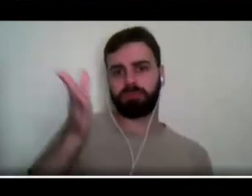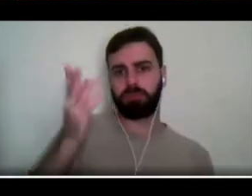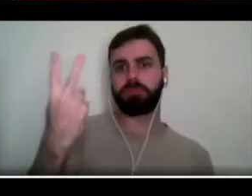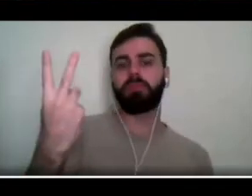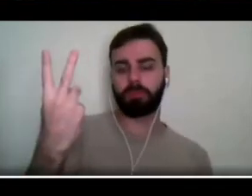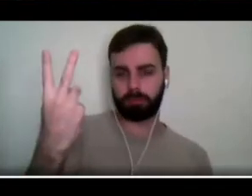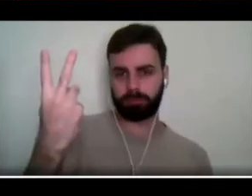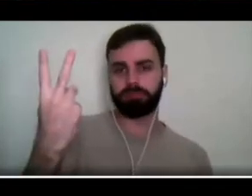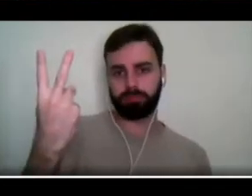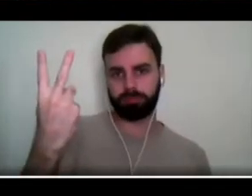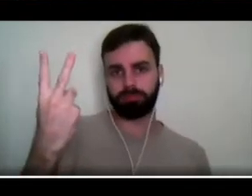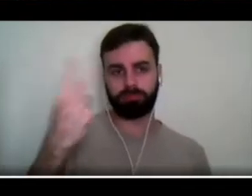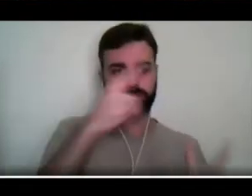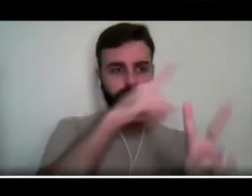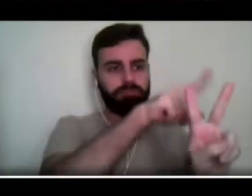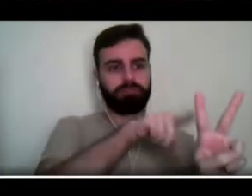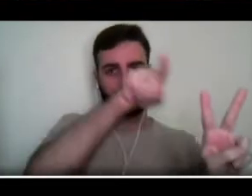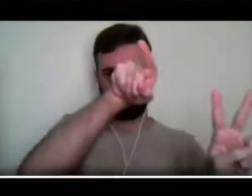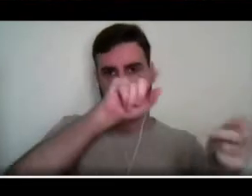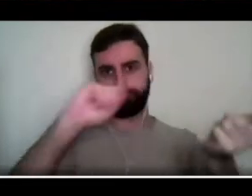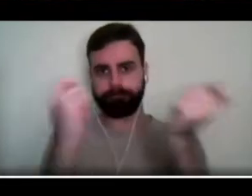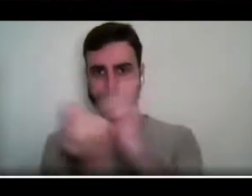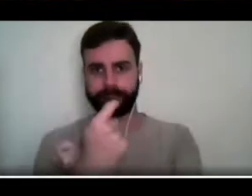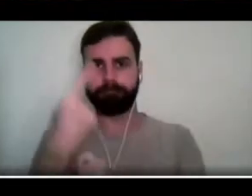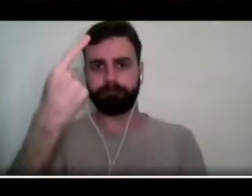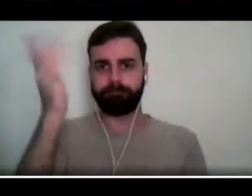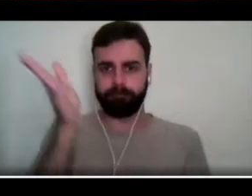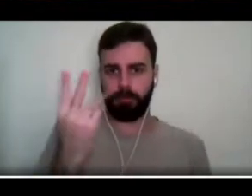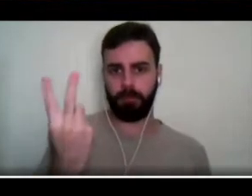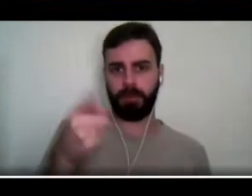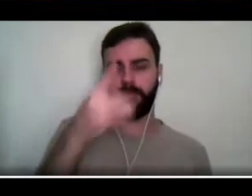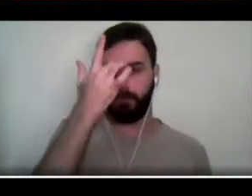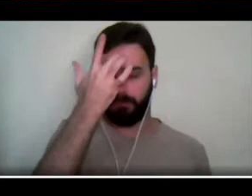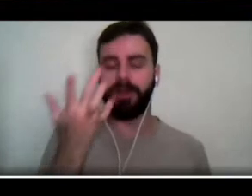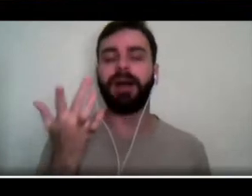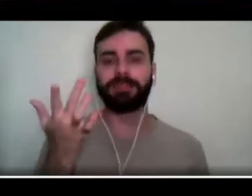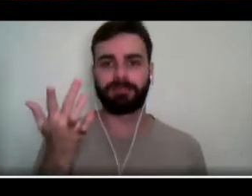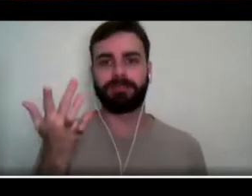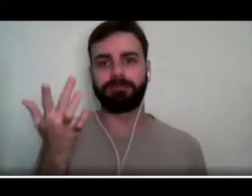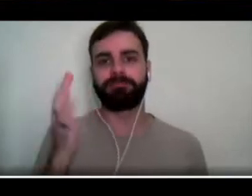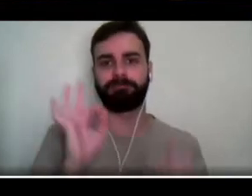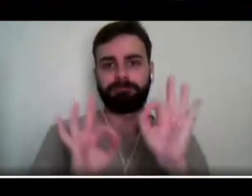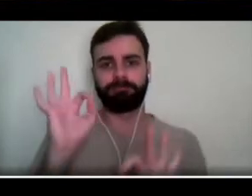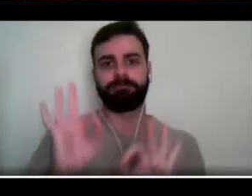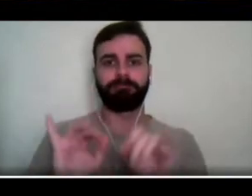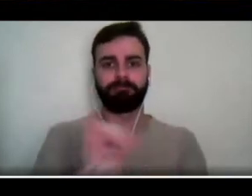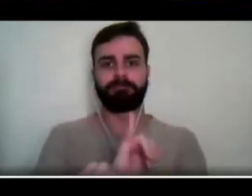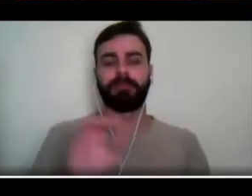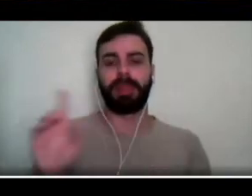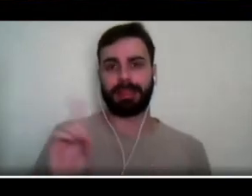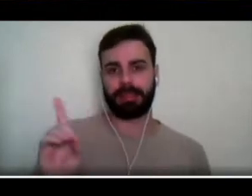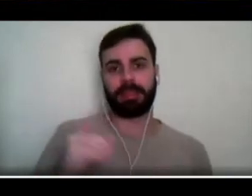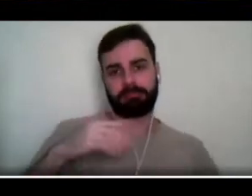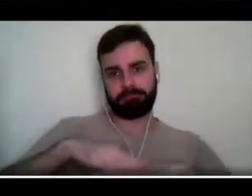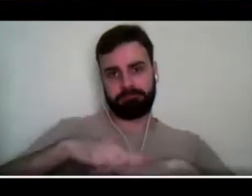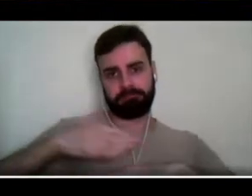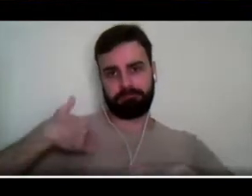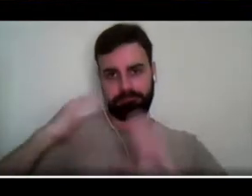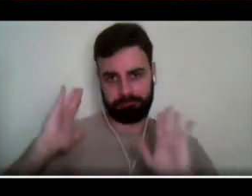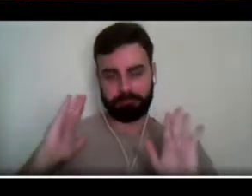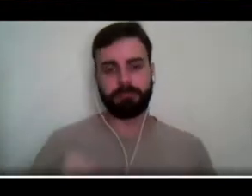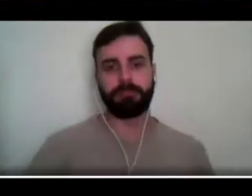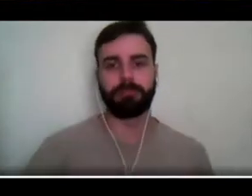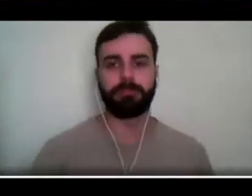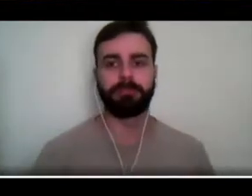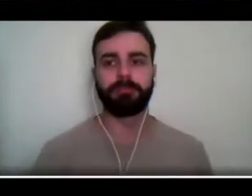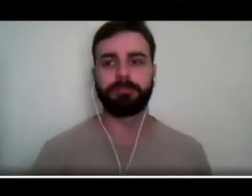cima. Porque assim fica mais fácil de eu derivar. Pelo menos para mim fica. Então, a